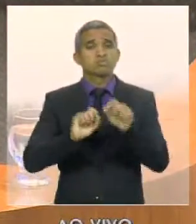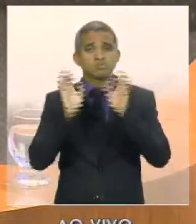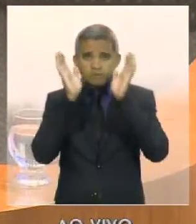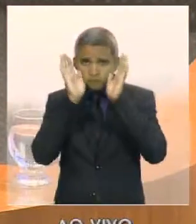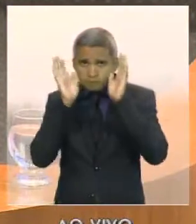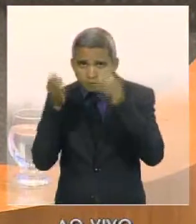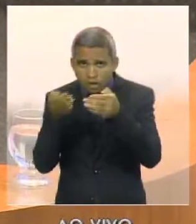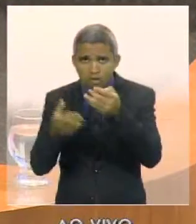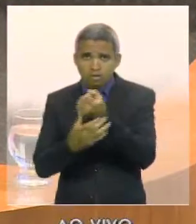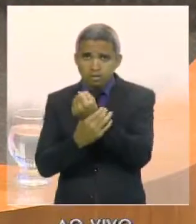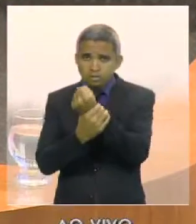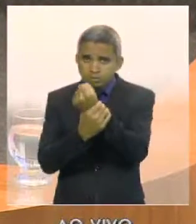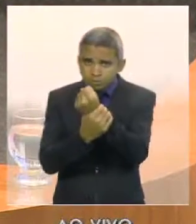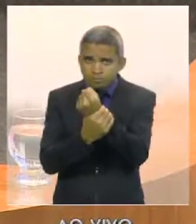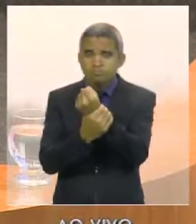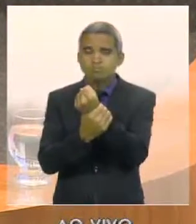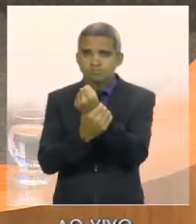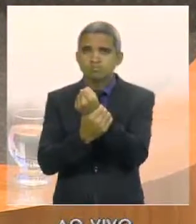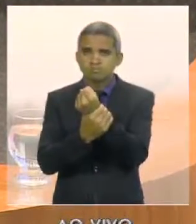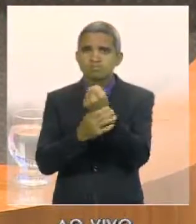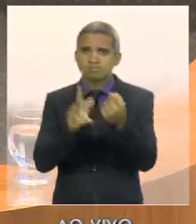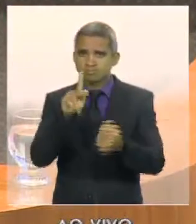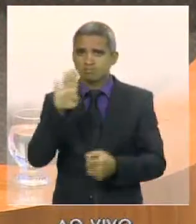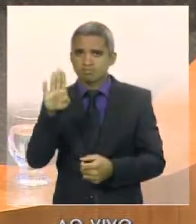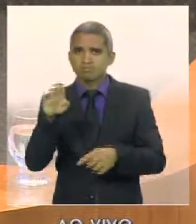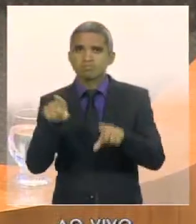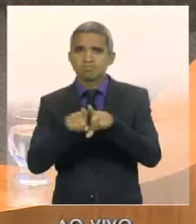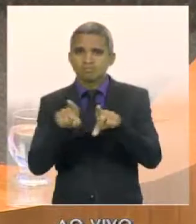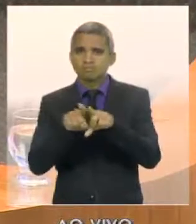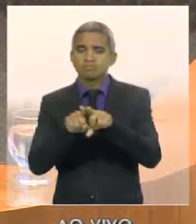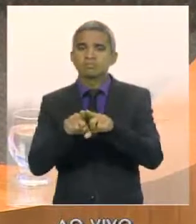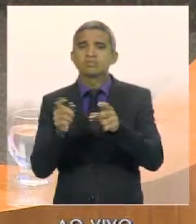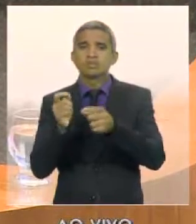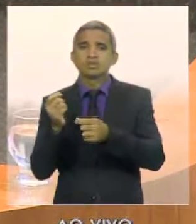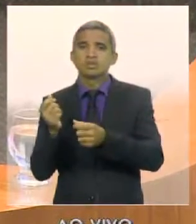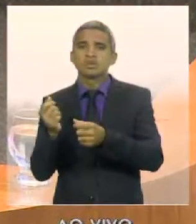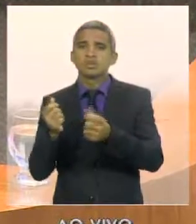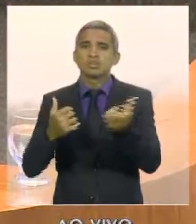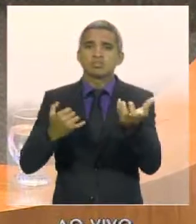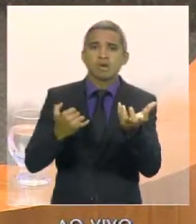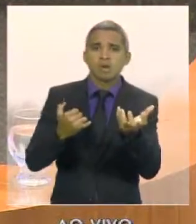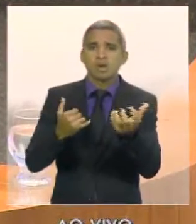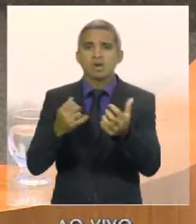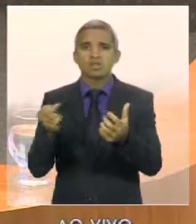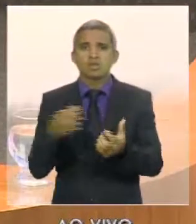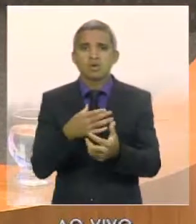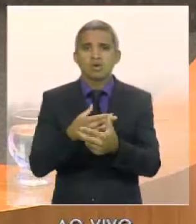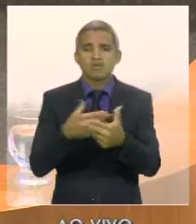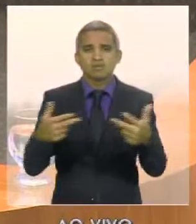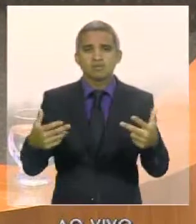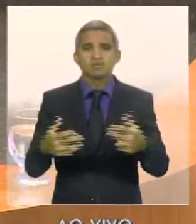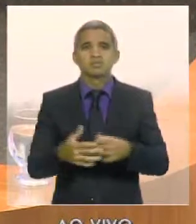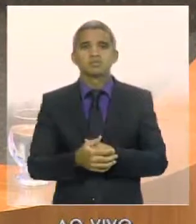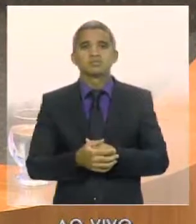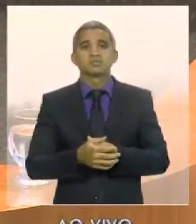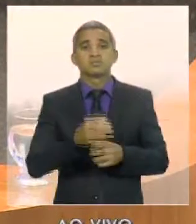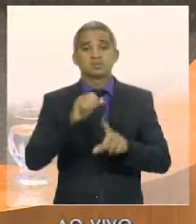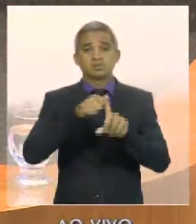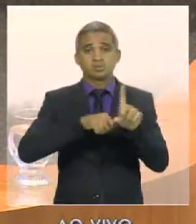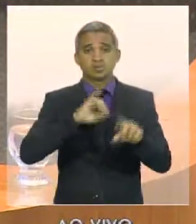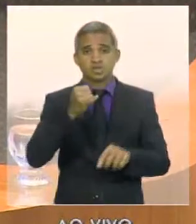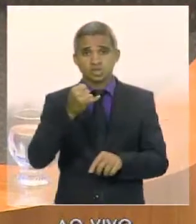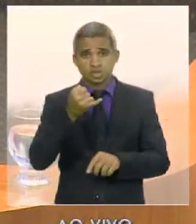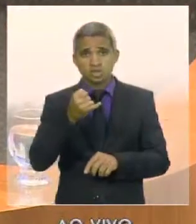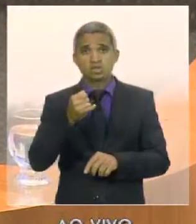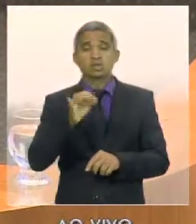o reaparelhamento, realmente, das forças de segurança do Estado. Em janeiro foram entregues viaturas tanto para a Polícia Militar como também